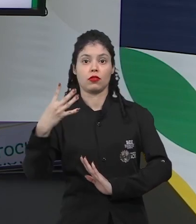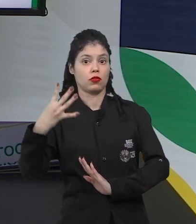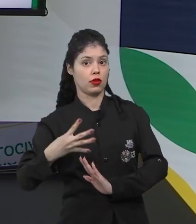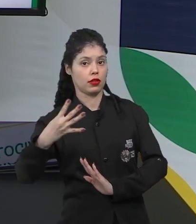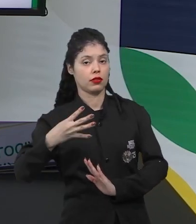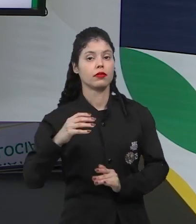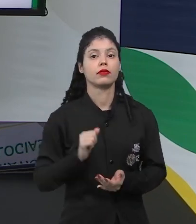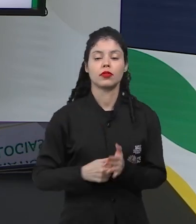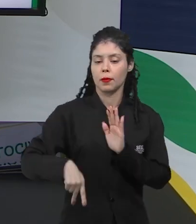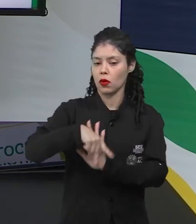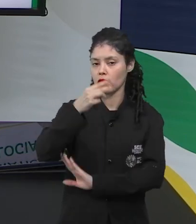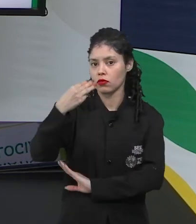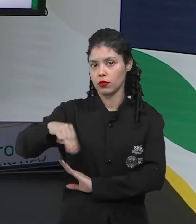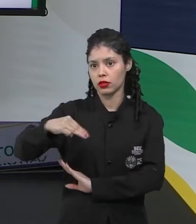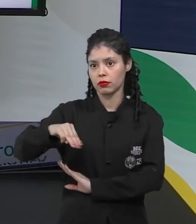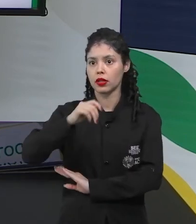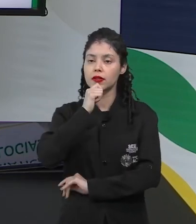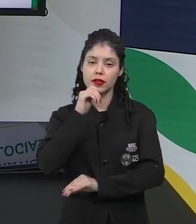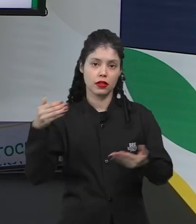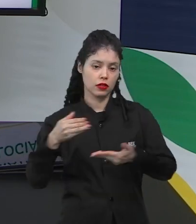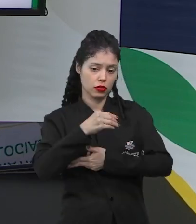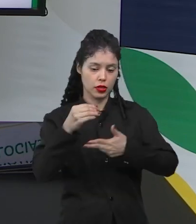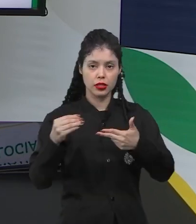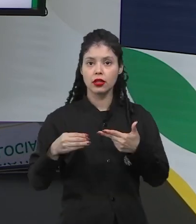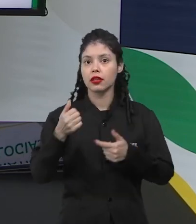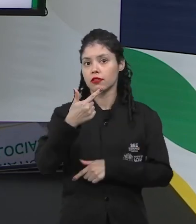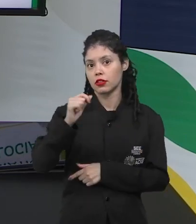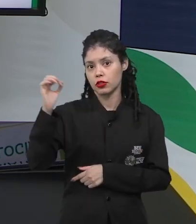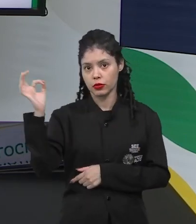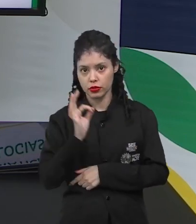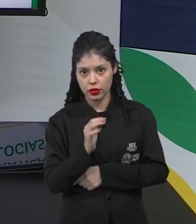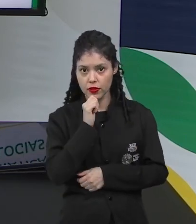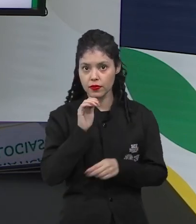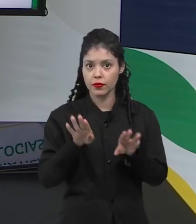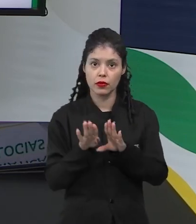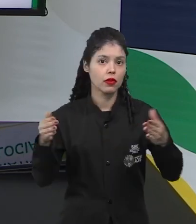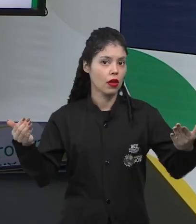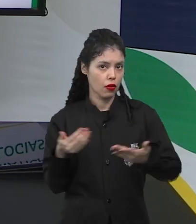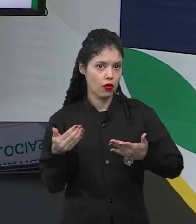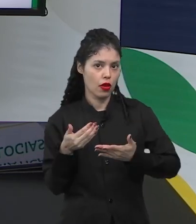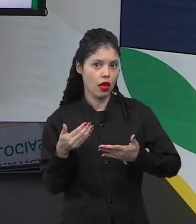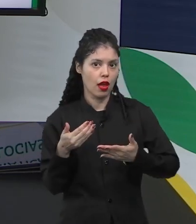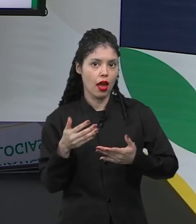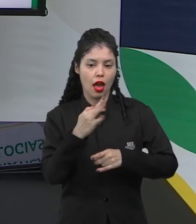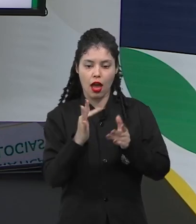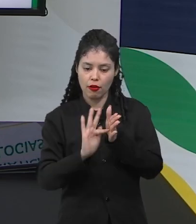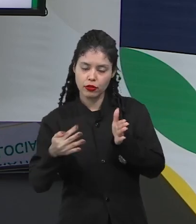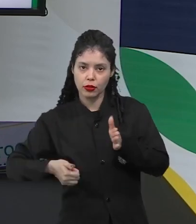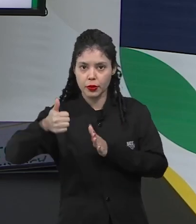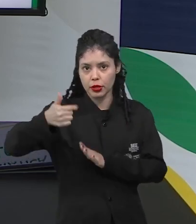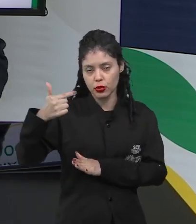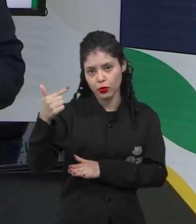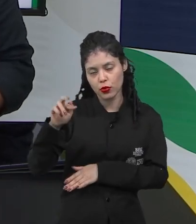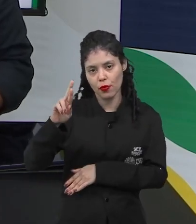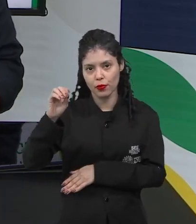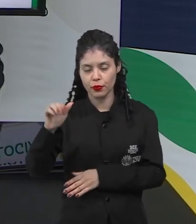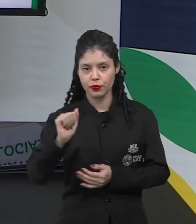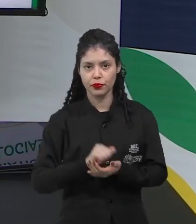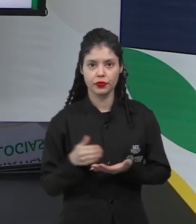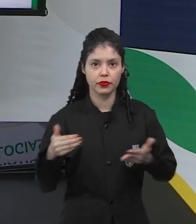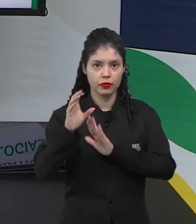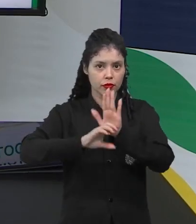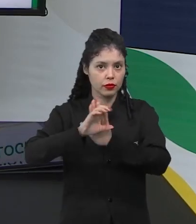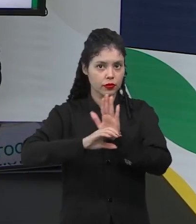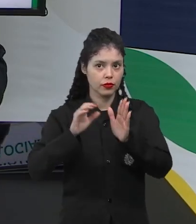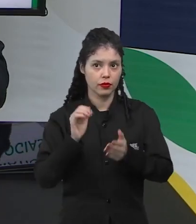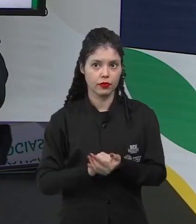19,4% da prova do Enem, praticamente 20% da prova vai cair função polinomial do primeiro e segundo grau, tá bom? Vem comigo aqui para conceitos, para a